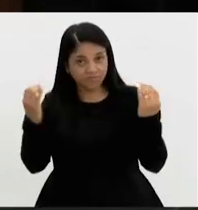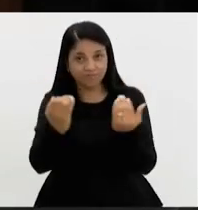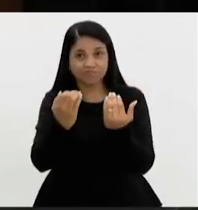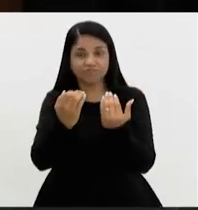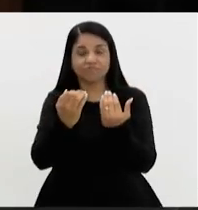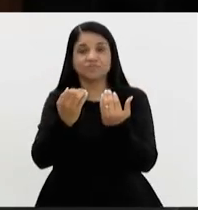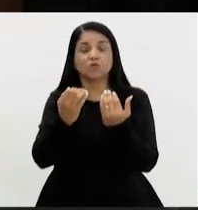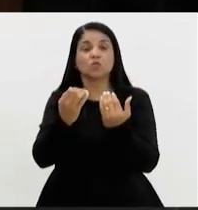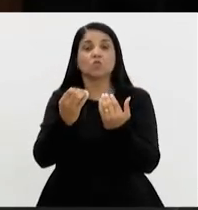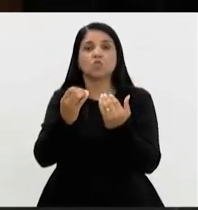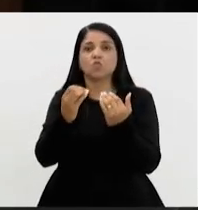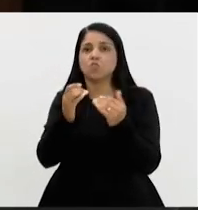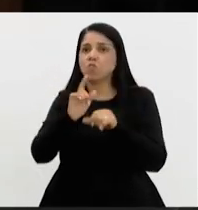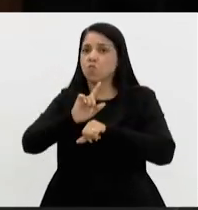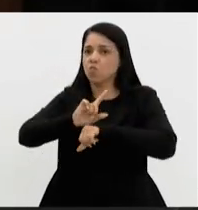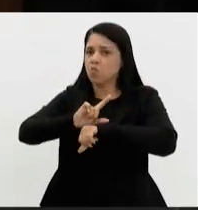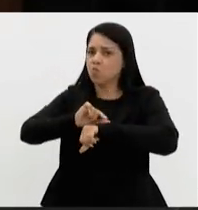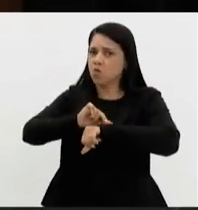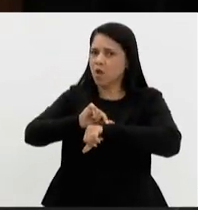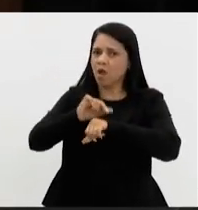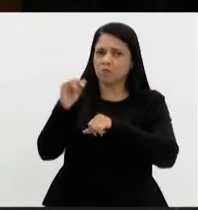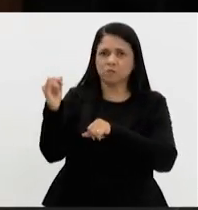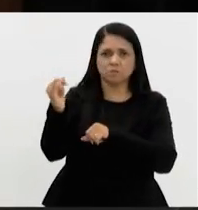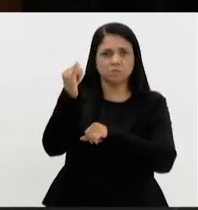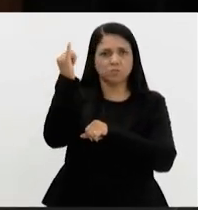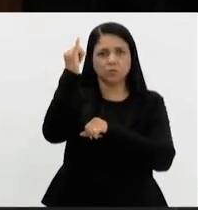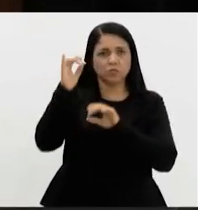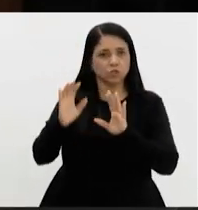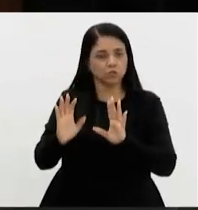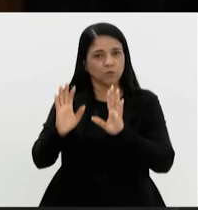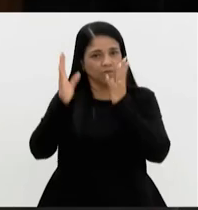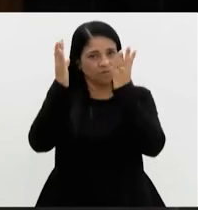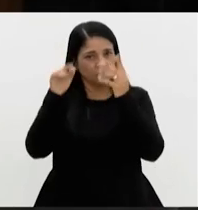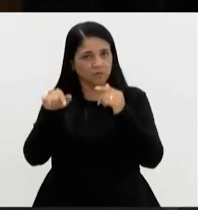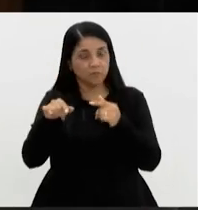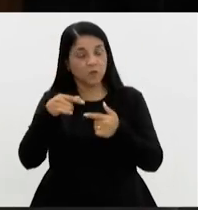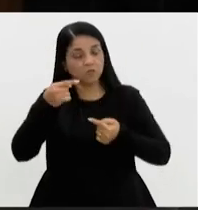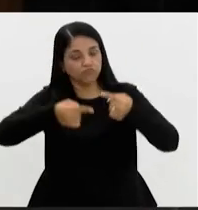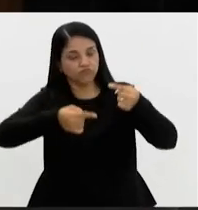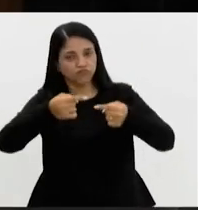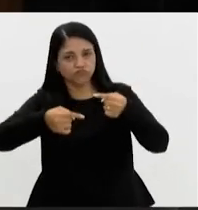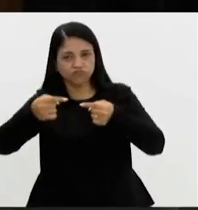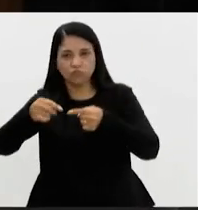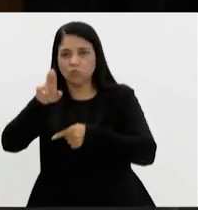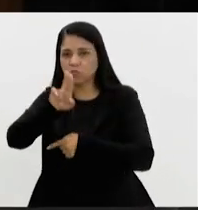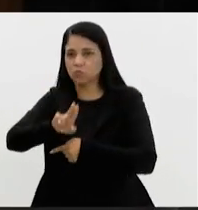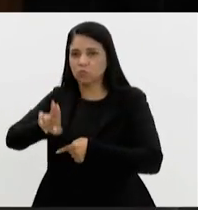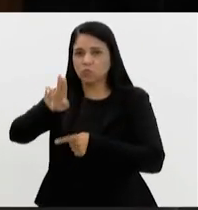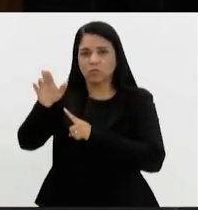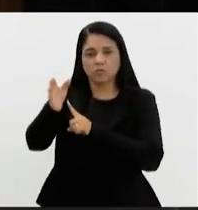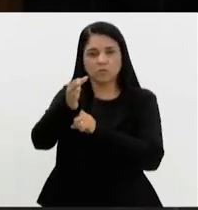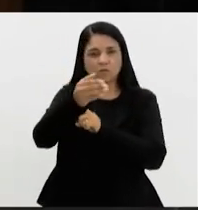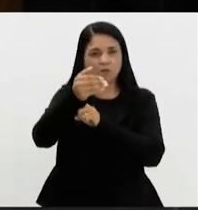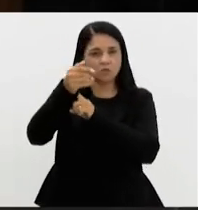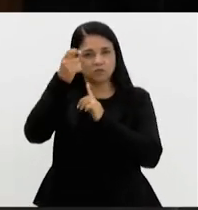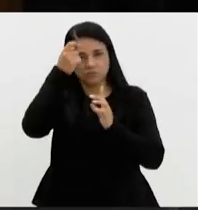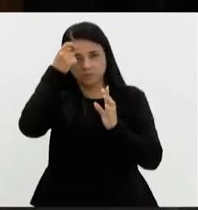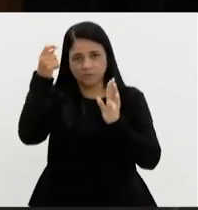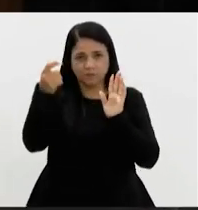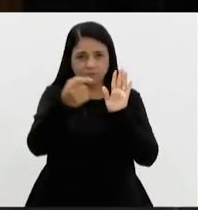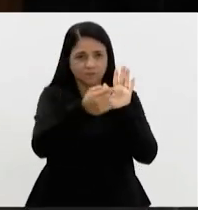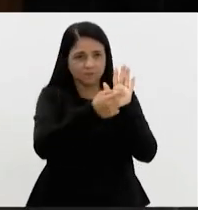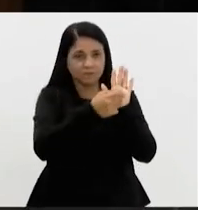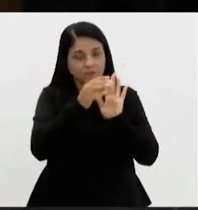num horário nobre do do evento para discutir a utilização de Inteligência Artificial nas próximas